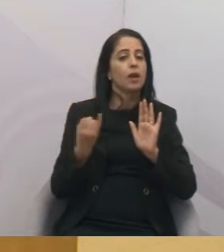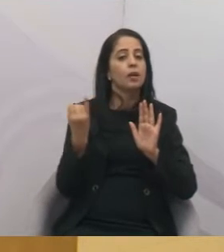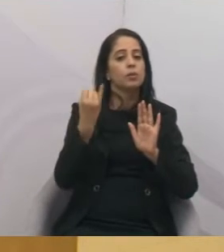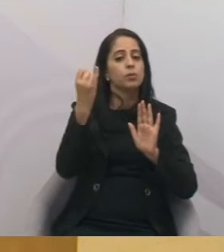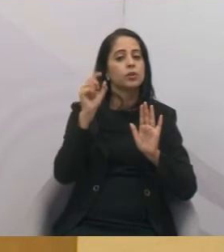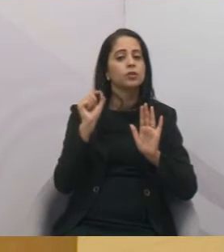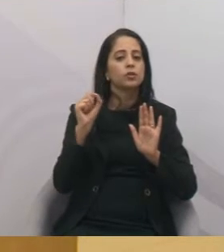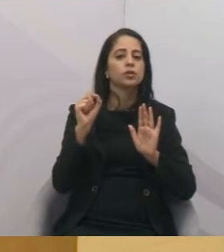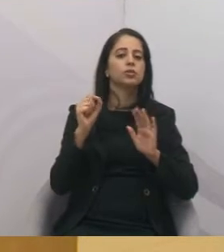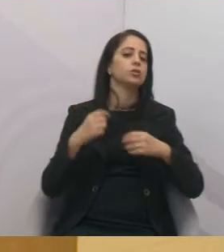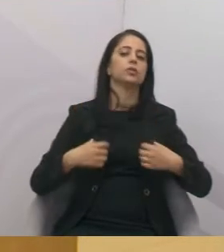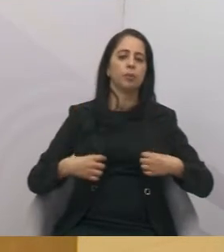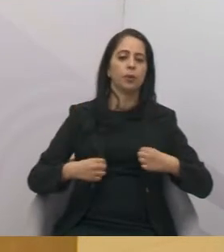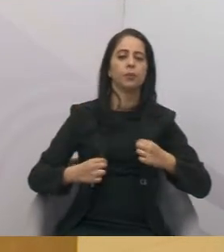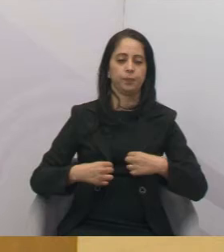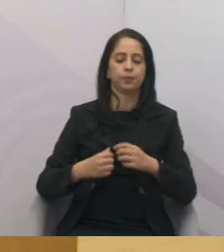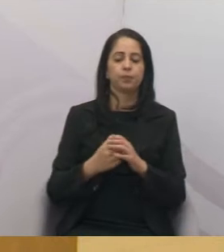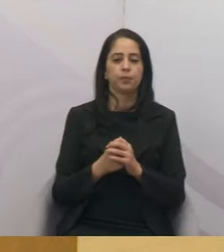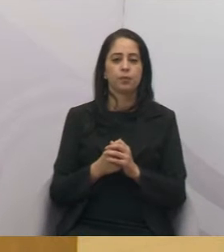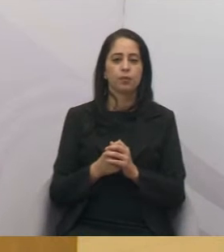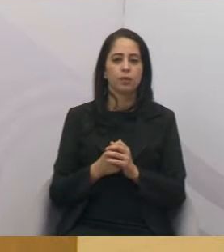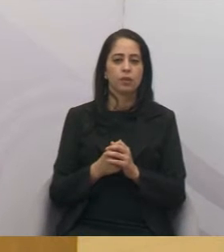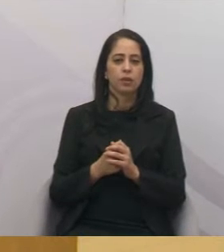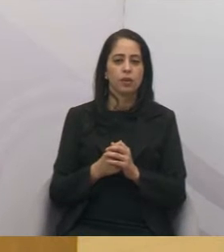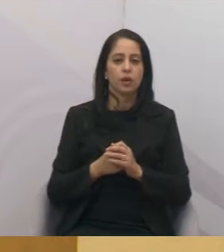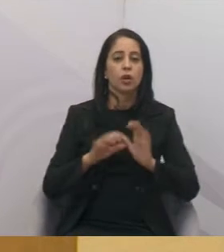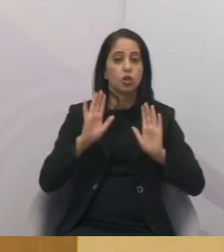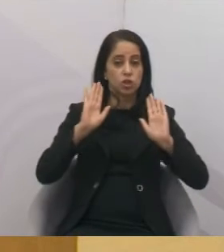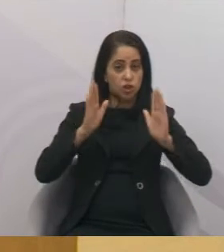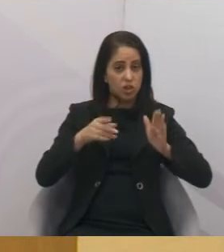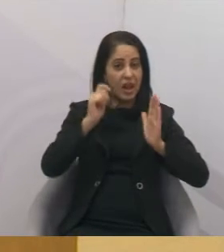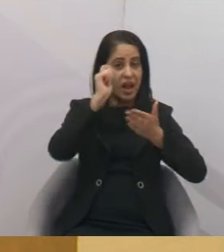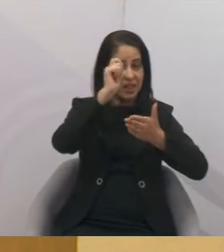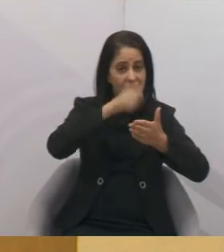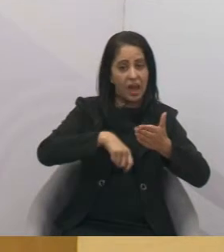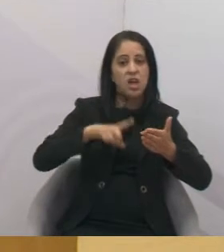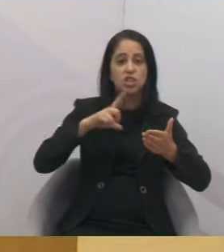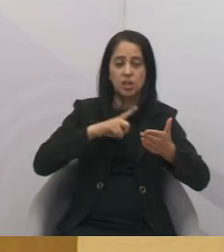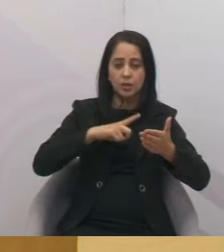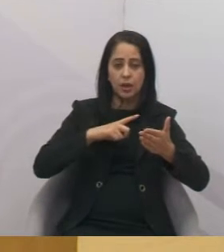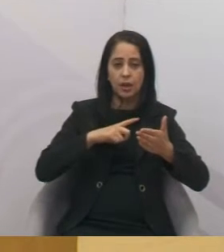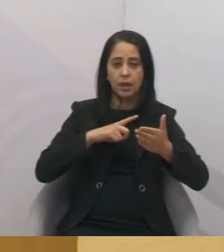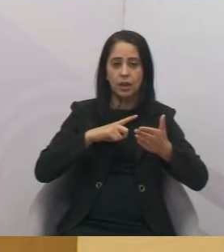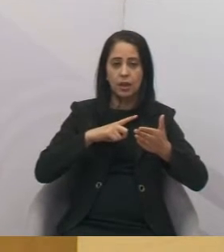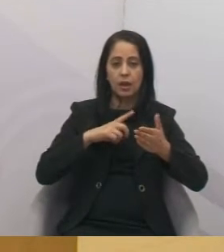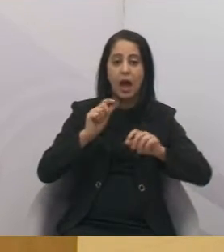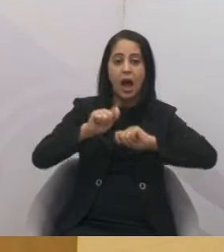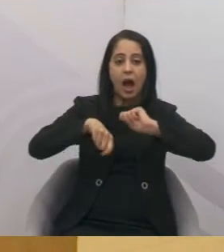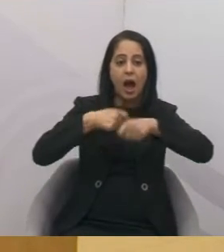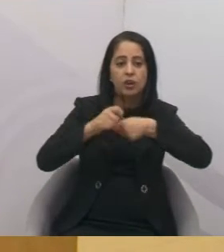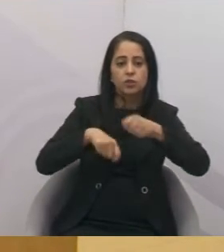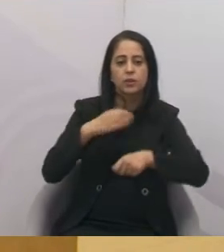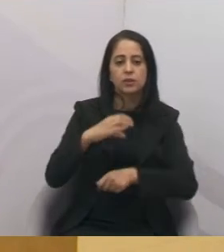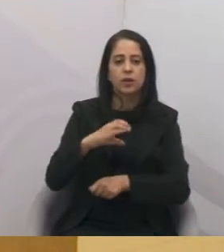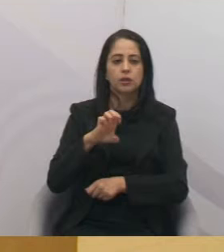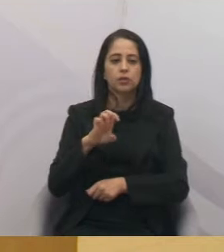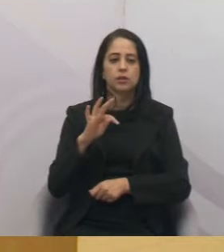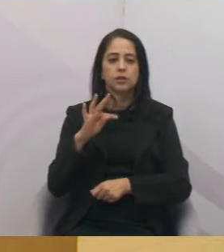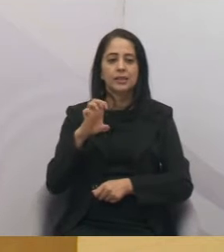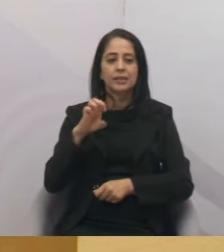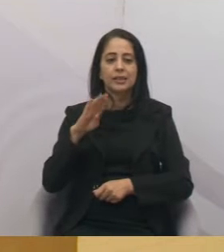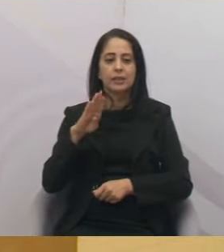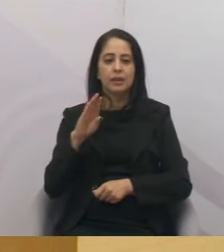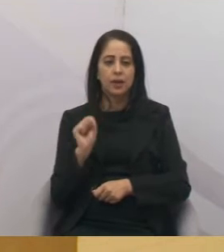que esse serviço hoje é realizado pela CETESB. Agora, o município tem esse